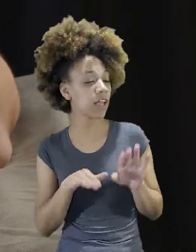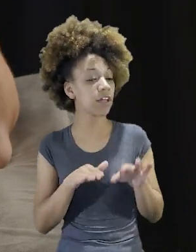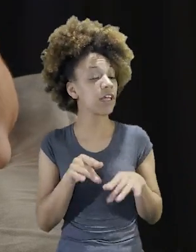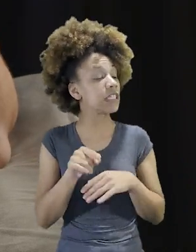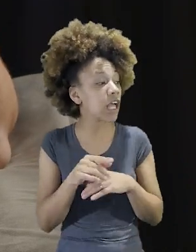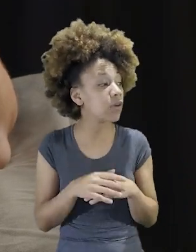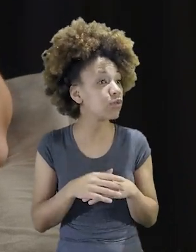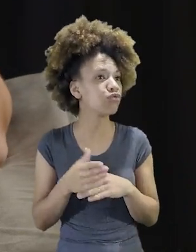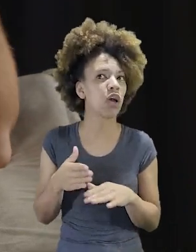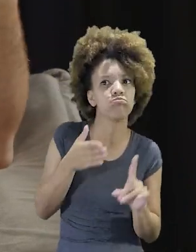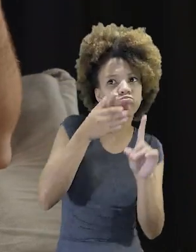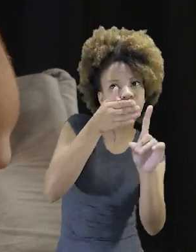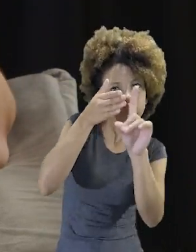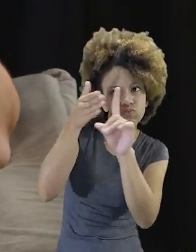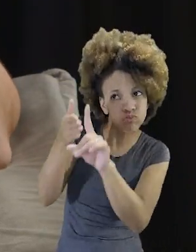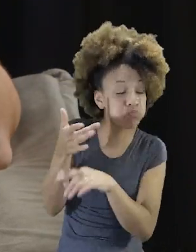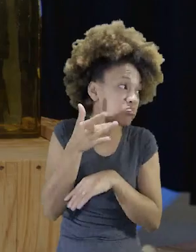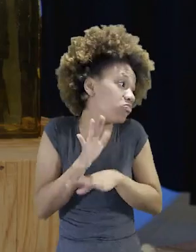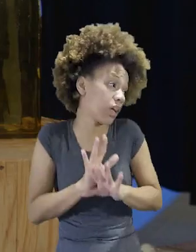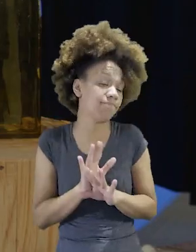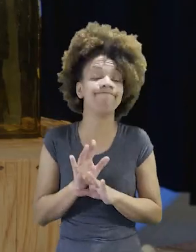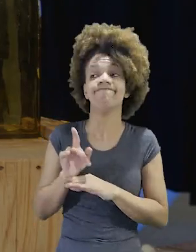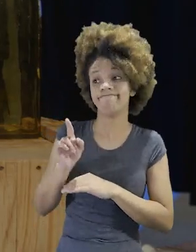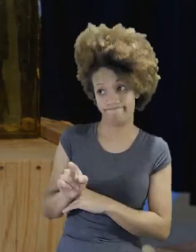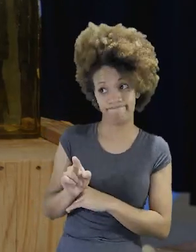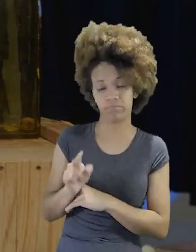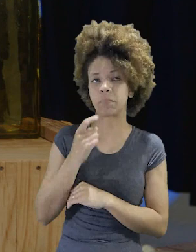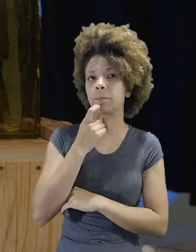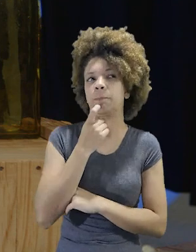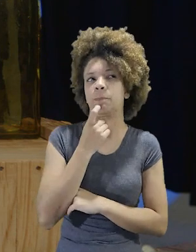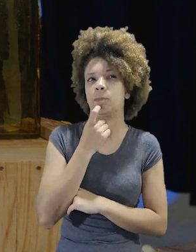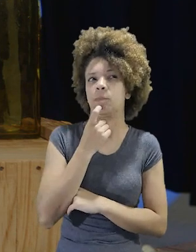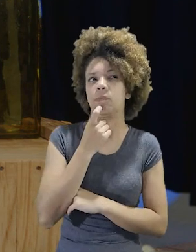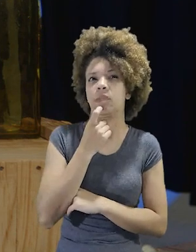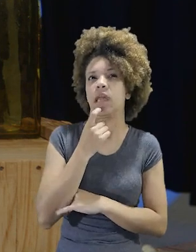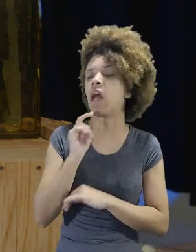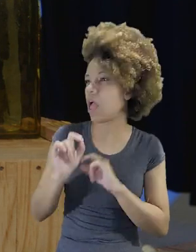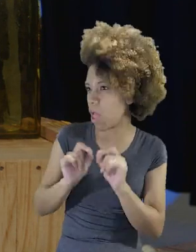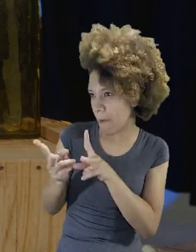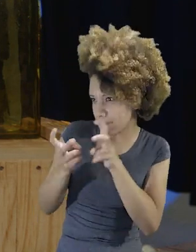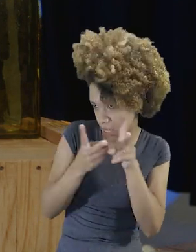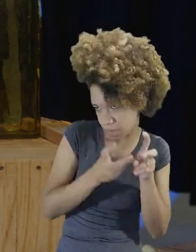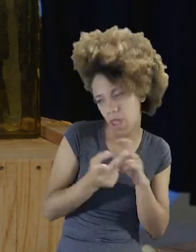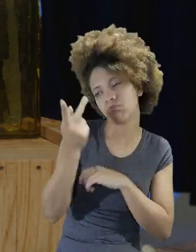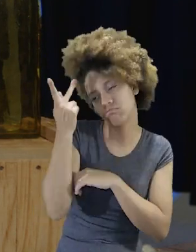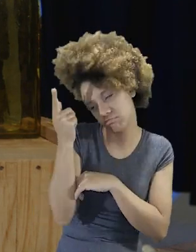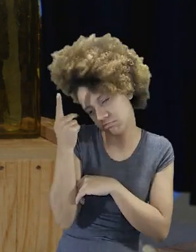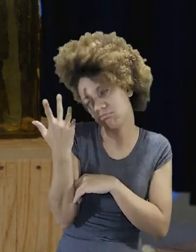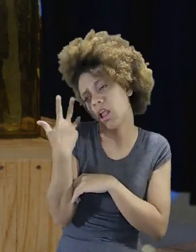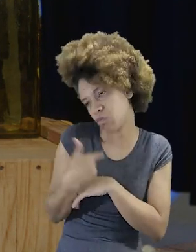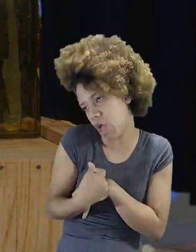então talvez aquilo chegou em muita gente não sei então isso é uma percepção